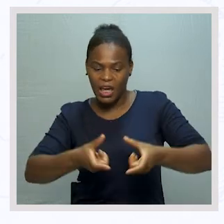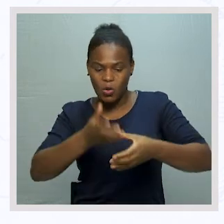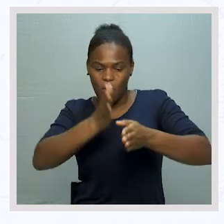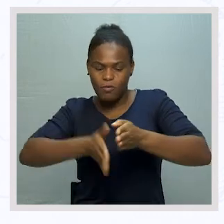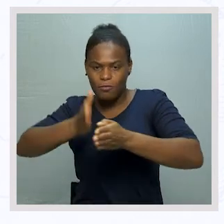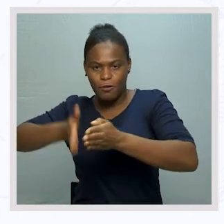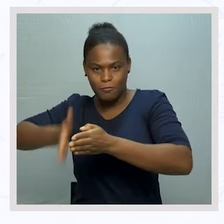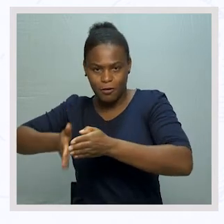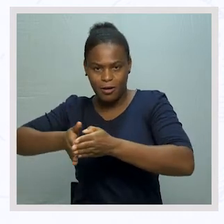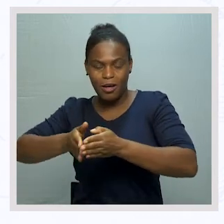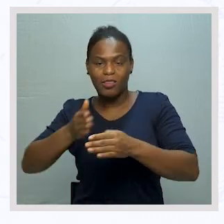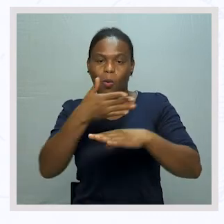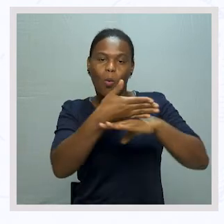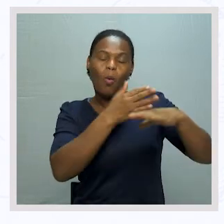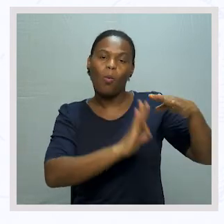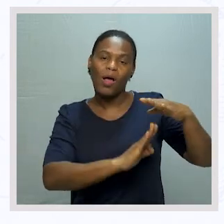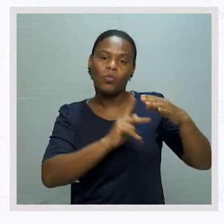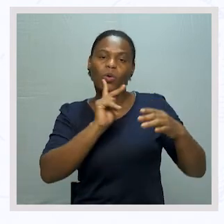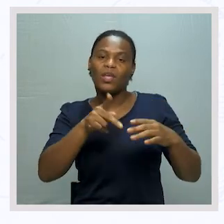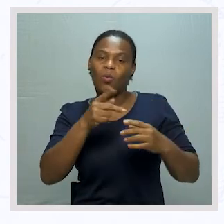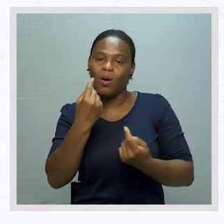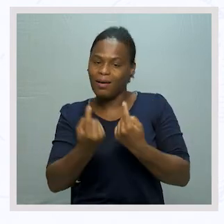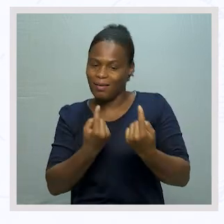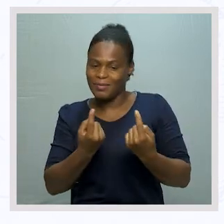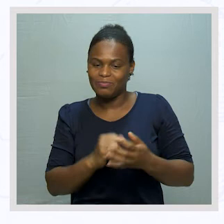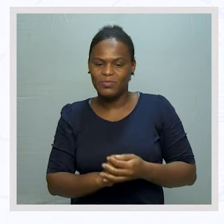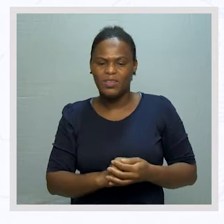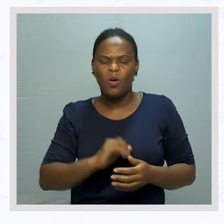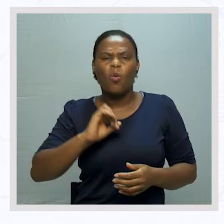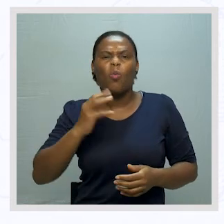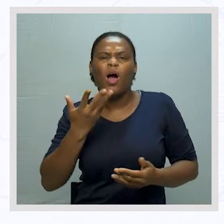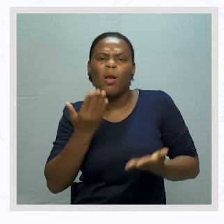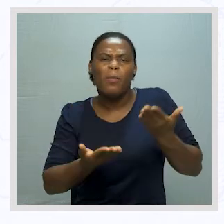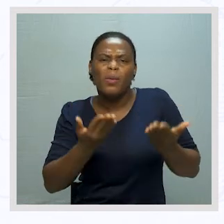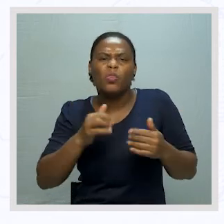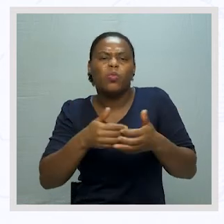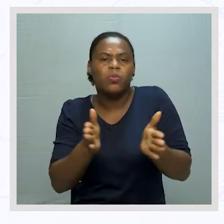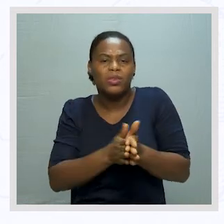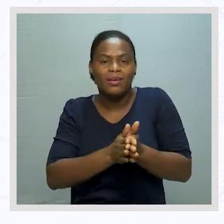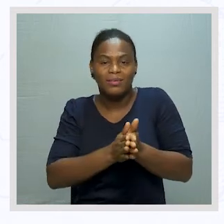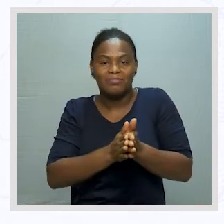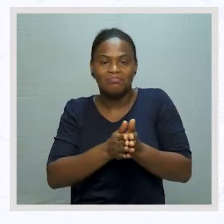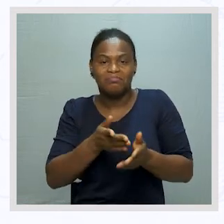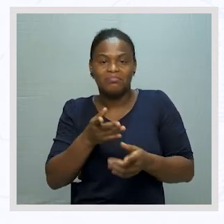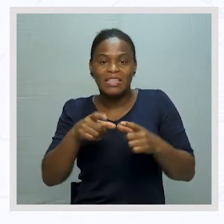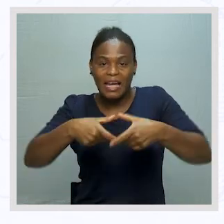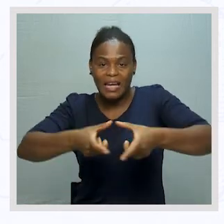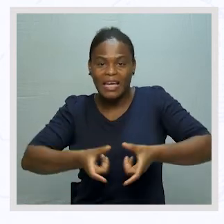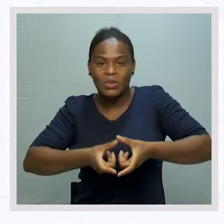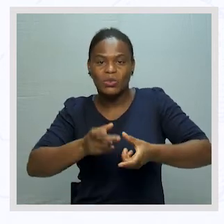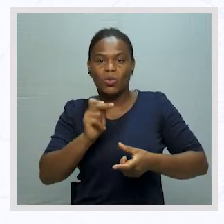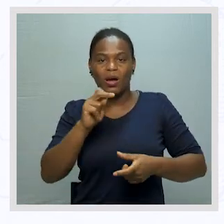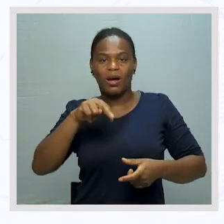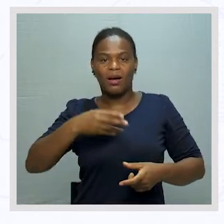fatias com 1/4 de quilo cada. Qual é o peso total de queijos que o senhor